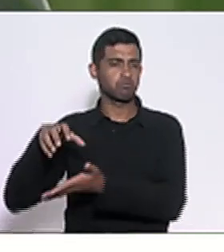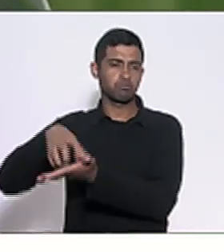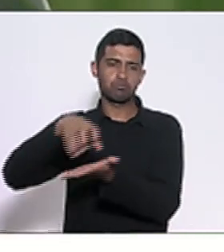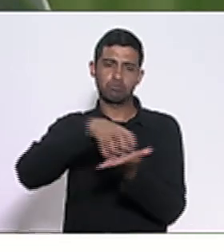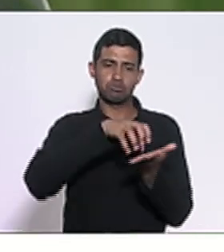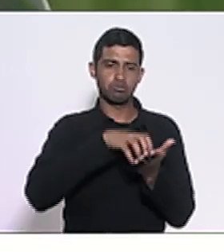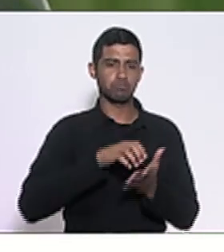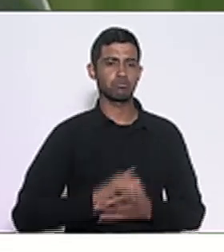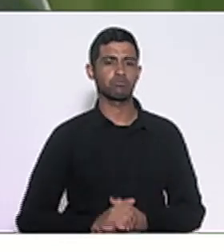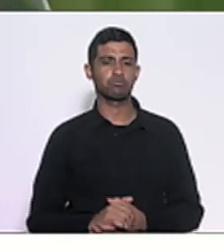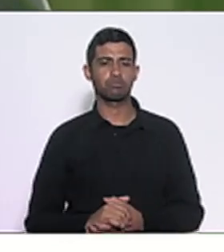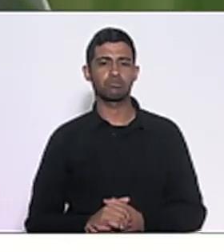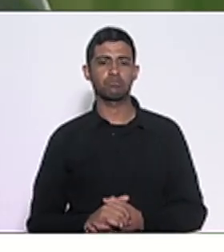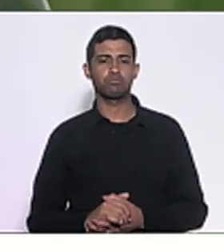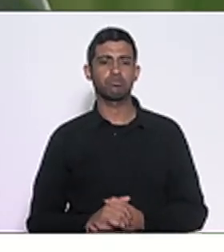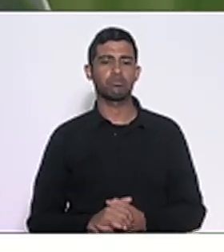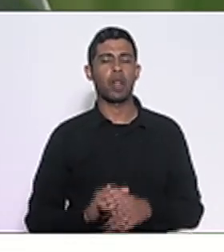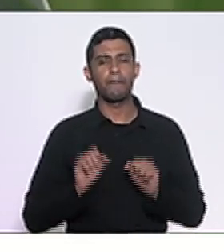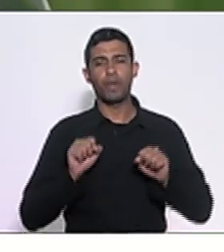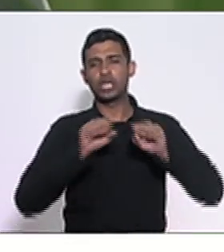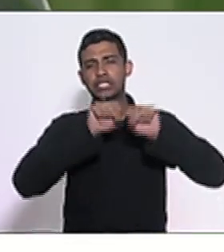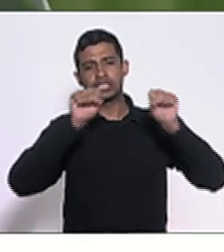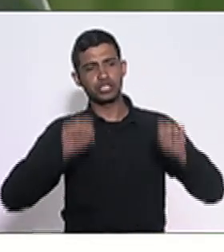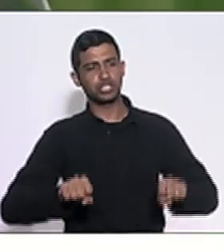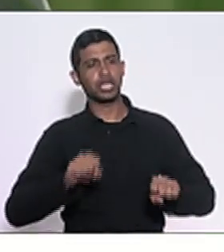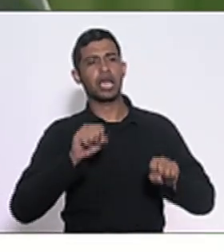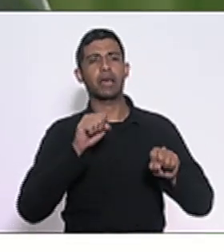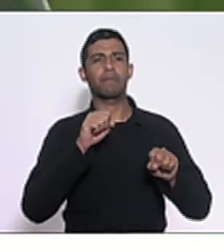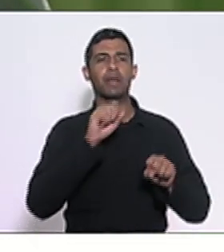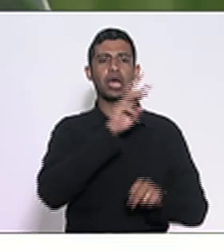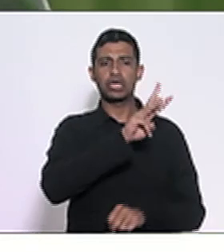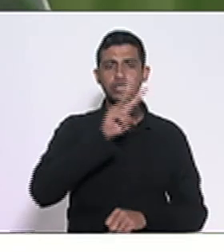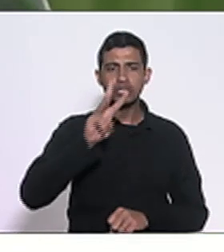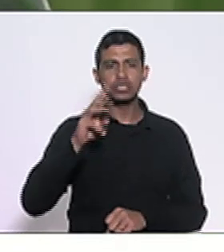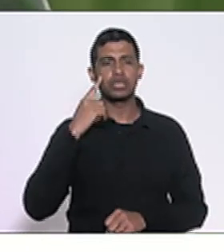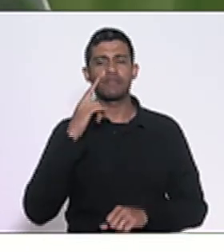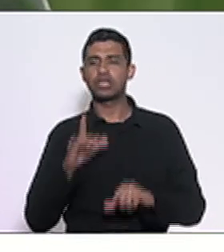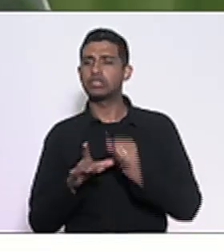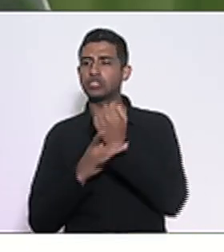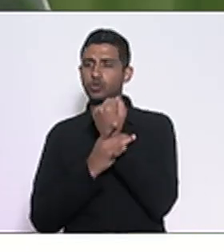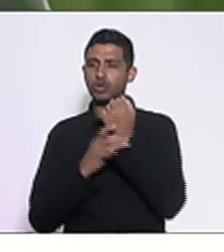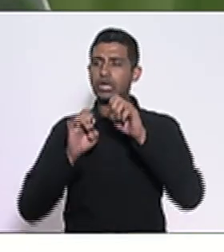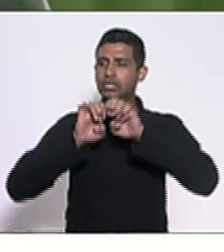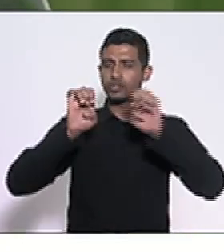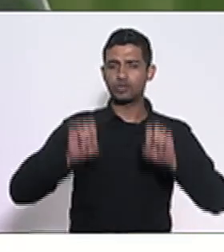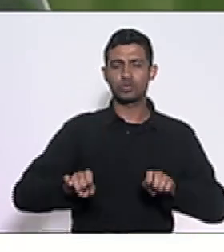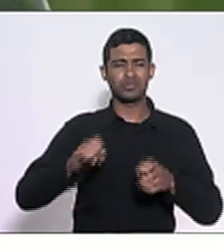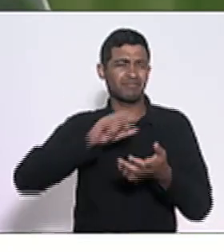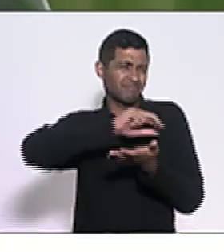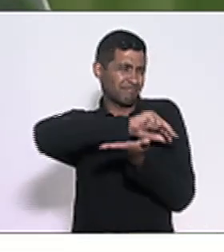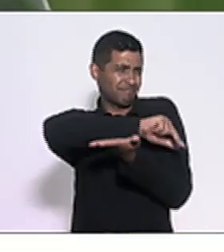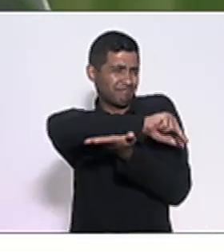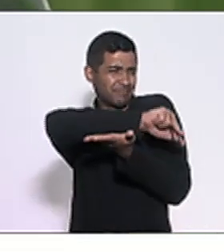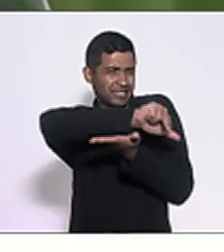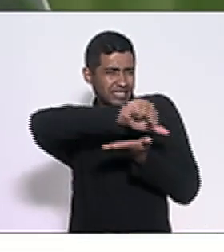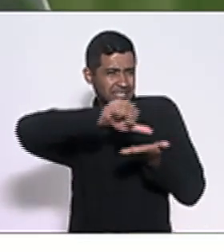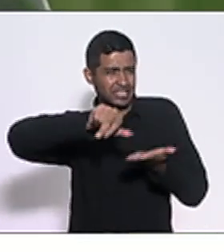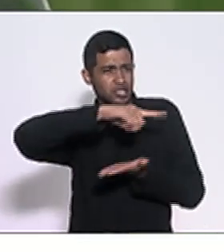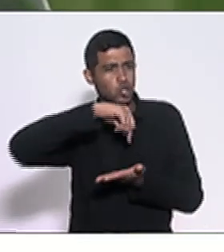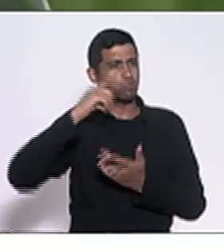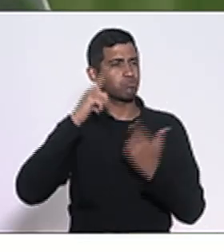de site, portal, área de sistema, área de infraestrutura, área de segurança, enfim, todos os pilares que a gente possa